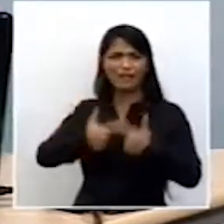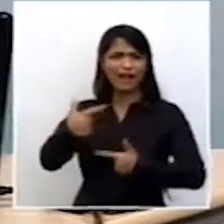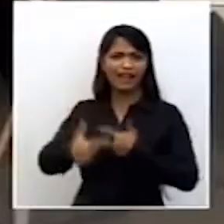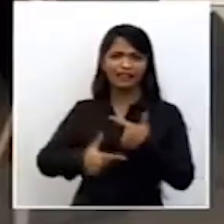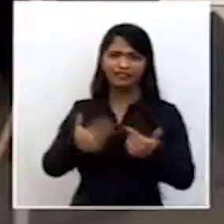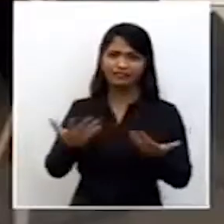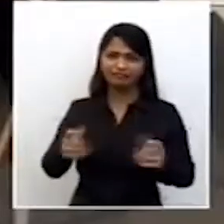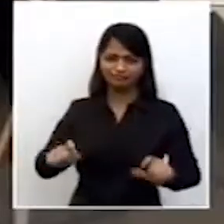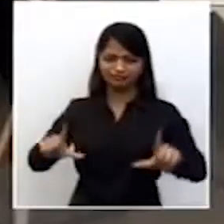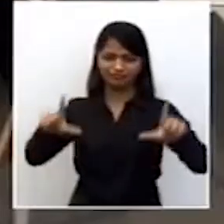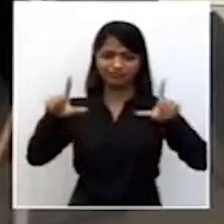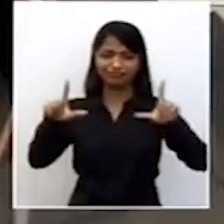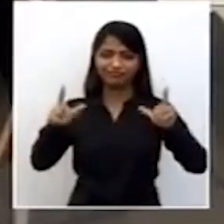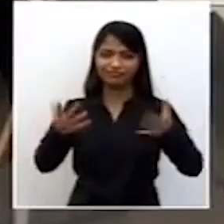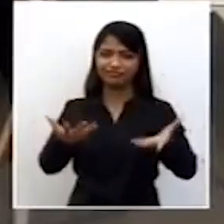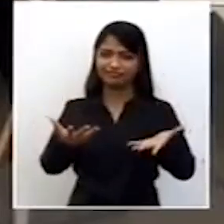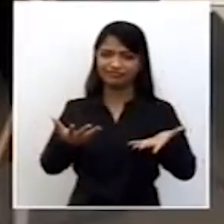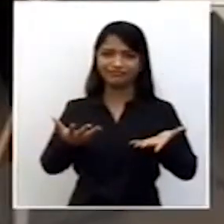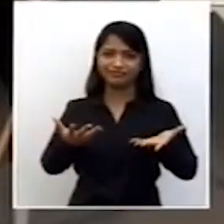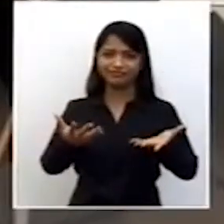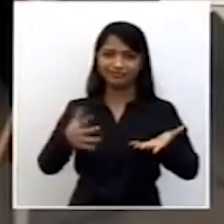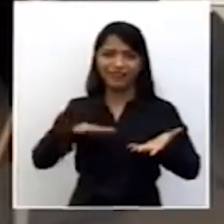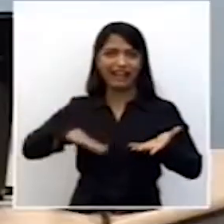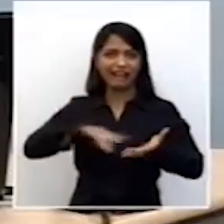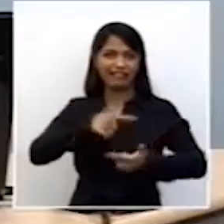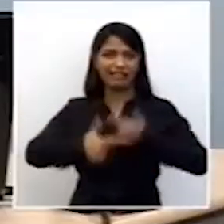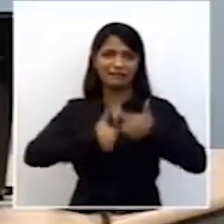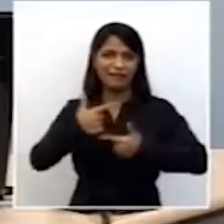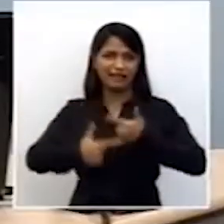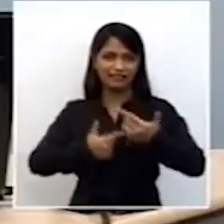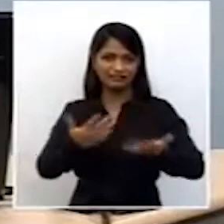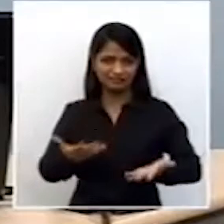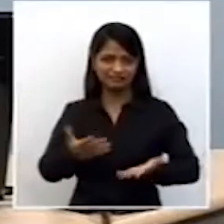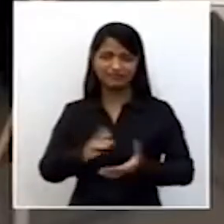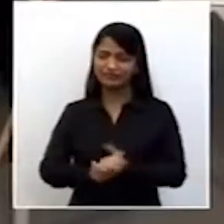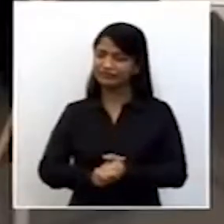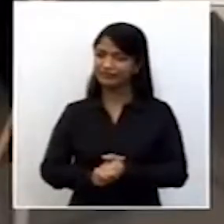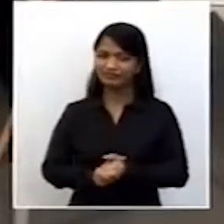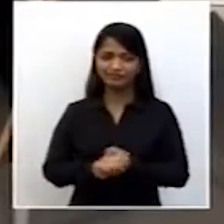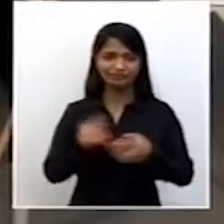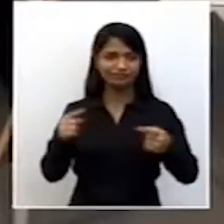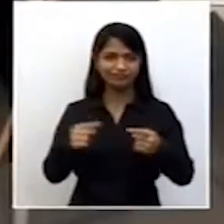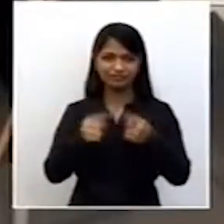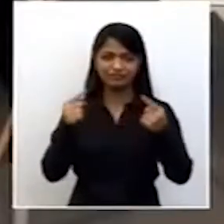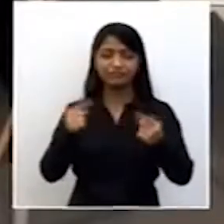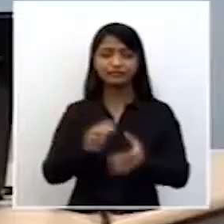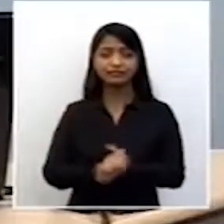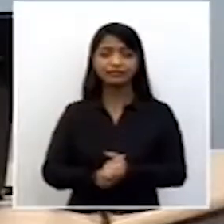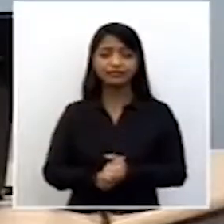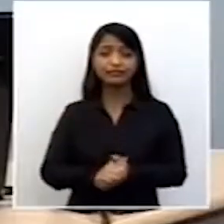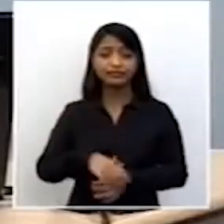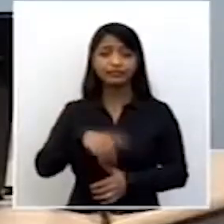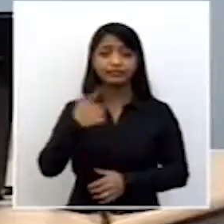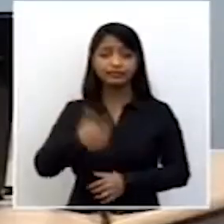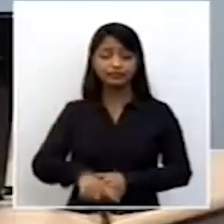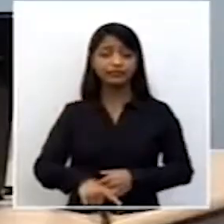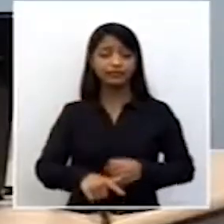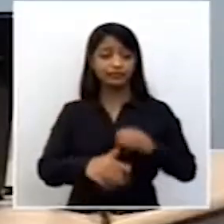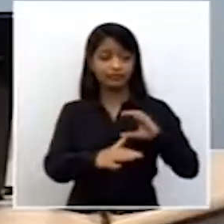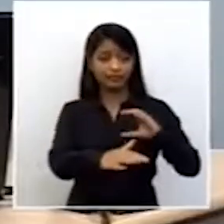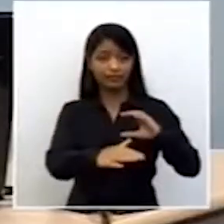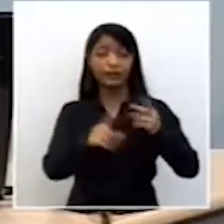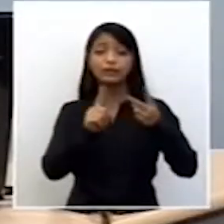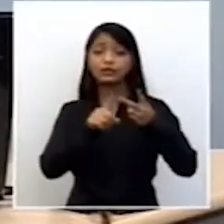até a tela do computador, né? Isso. Local de trabalho. Muito bem. Aí a segunda, houve comunicação